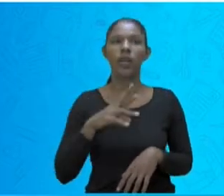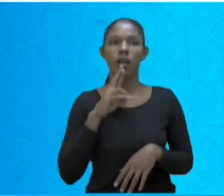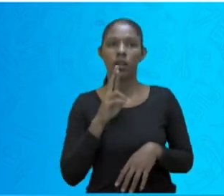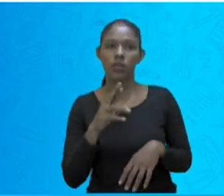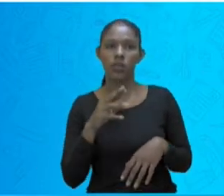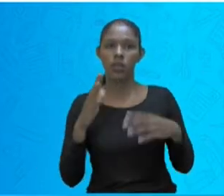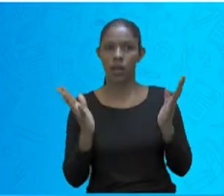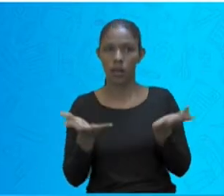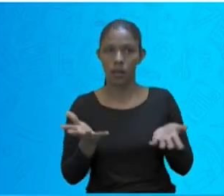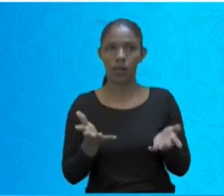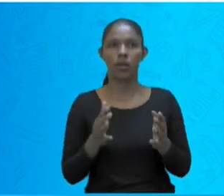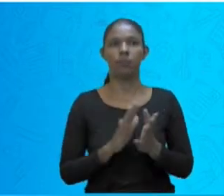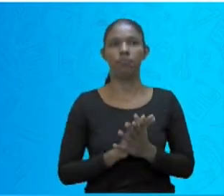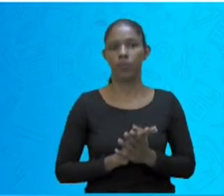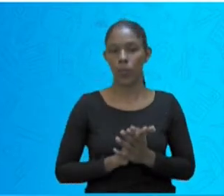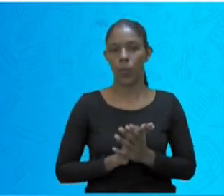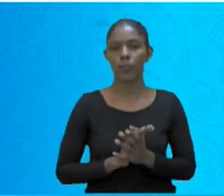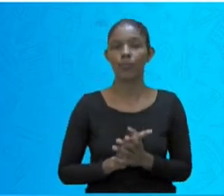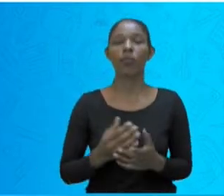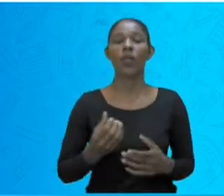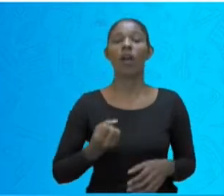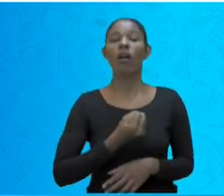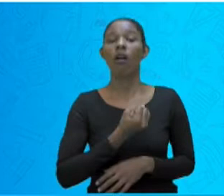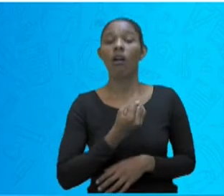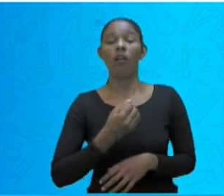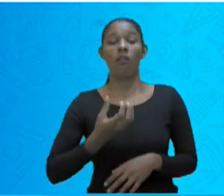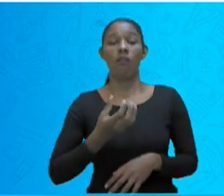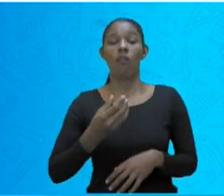igualdade? X ao quadrado é igual a